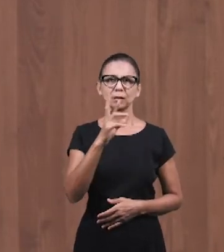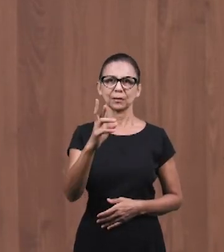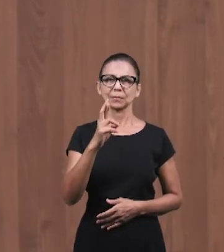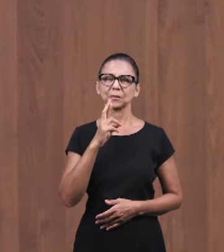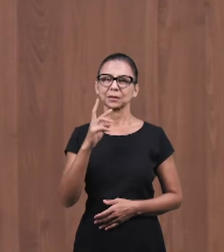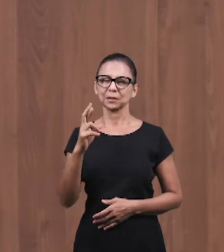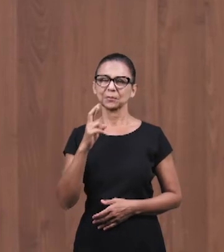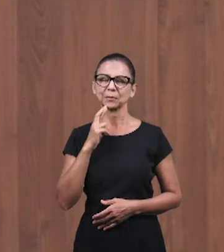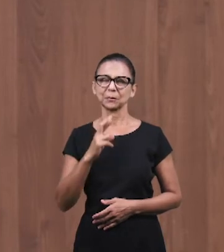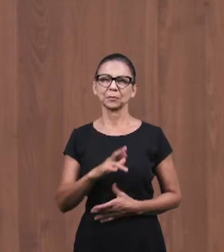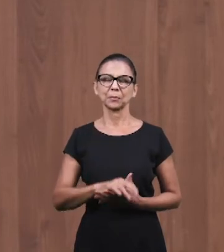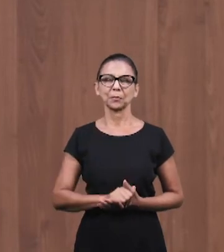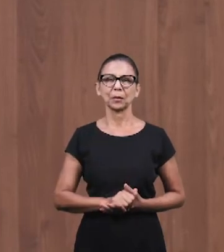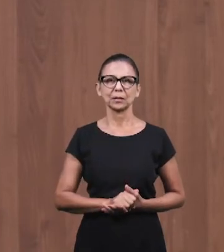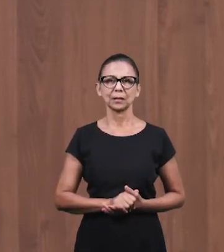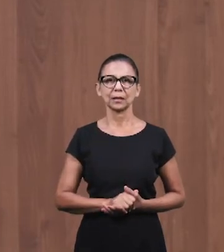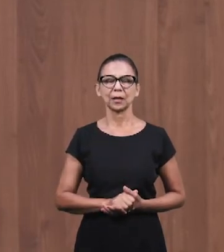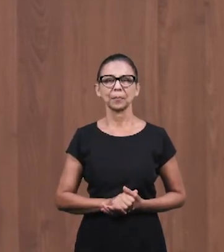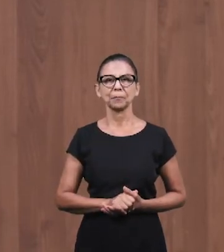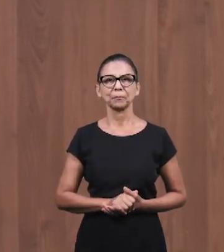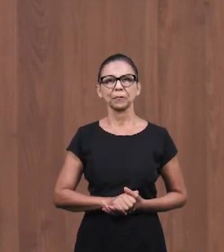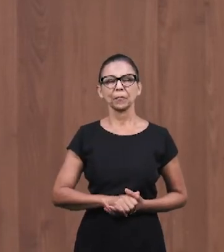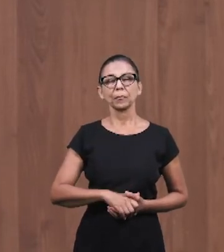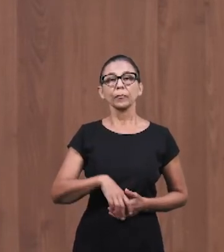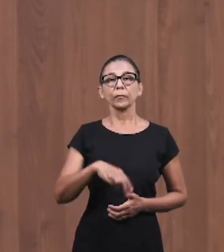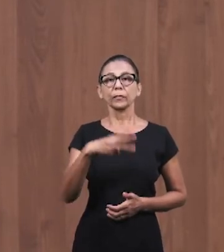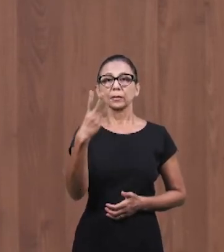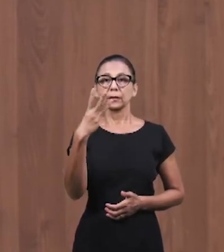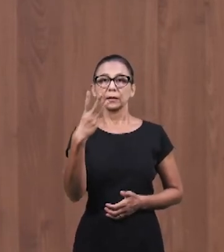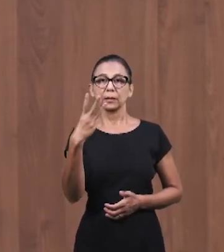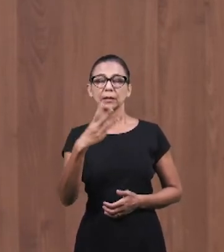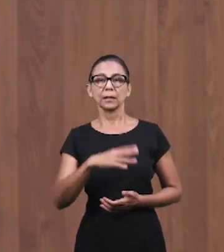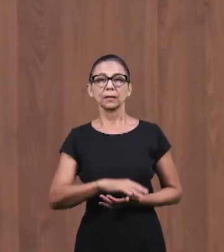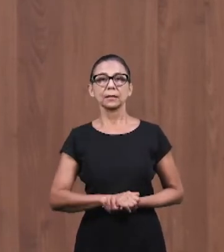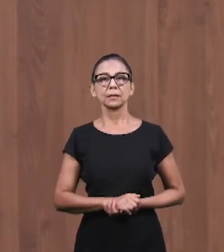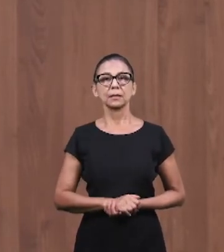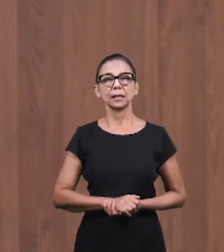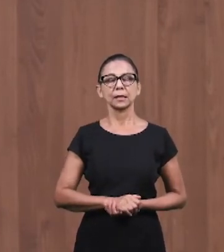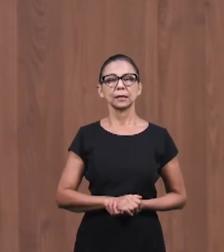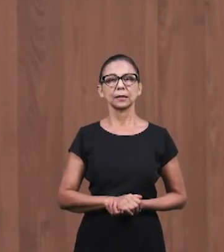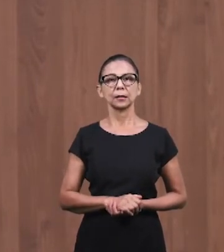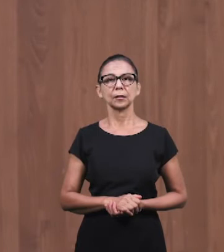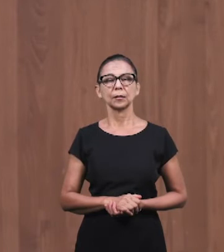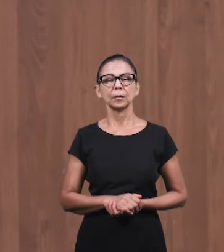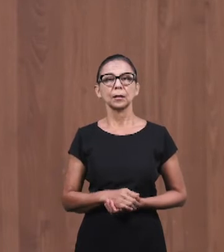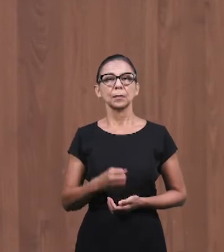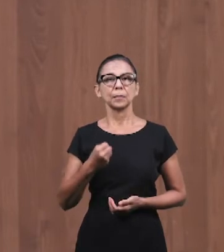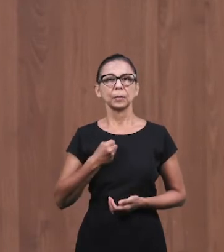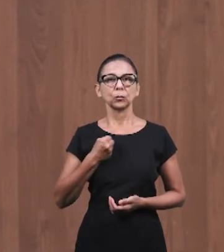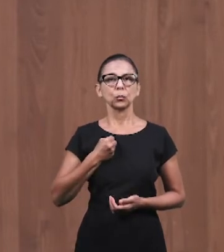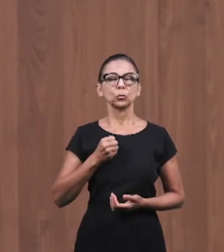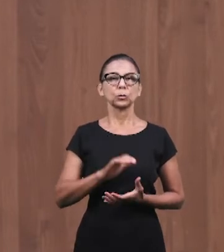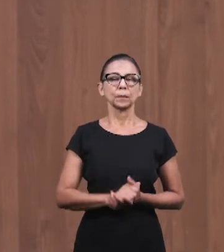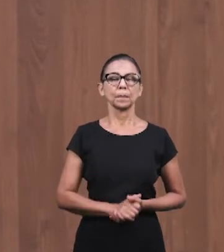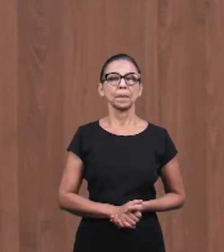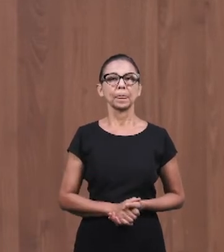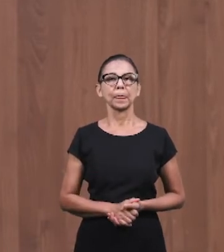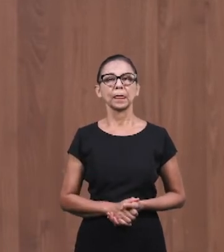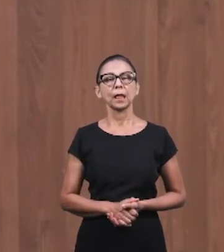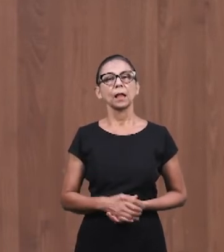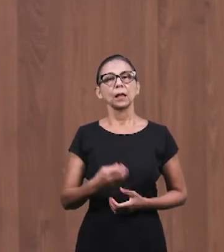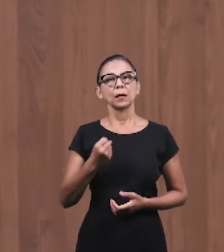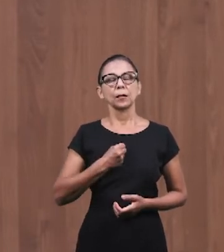esta segunda pergunta. Vamos agora à nossa terceira pergunta, que, na verdade, é um desdobramento. Nós temos a pergunta 2, que vai